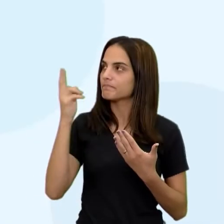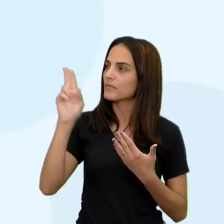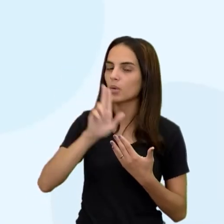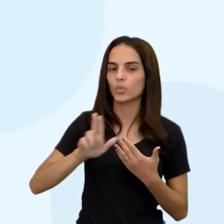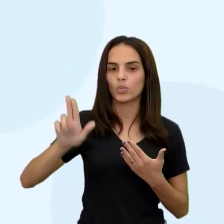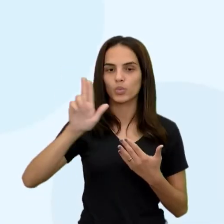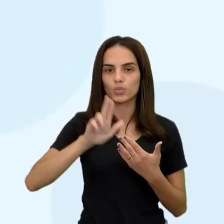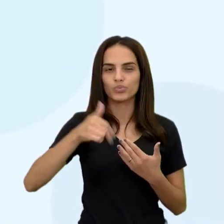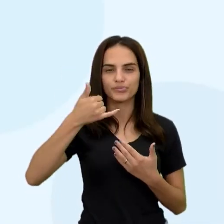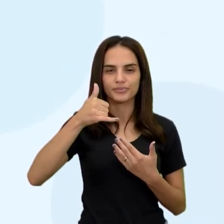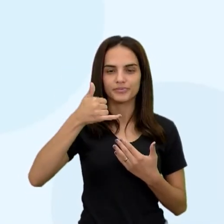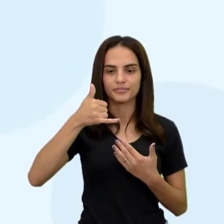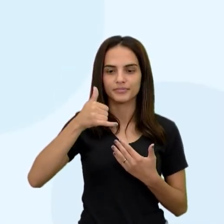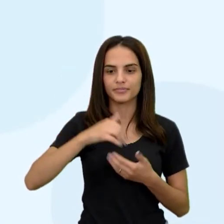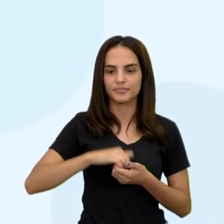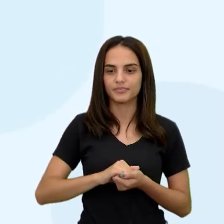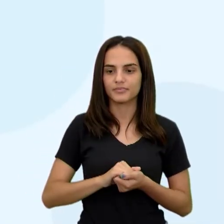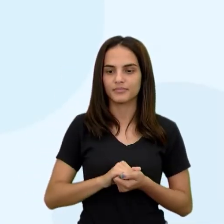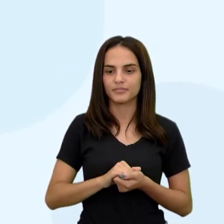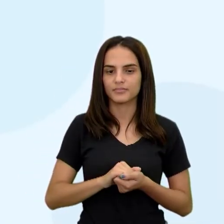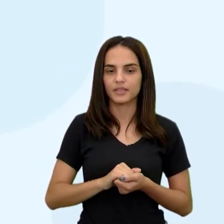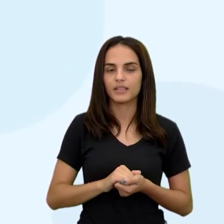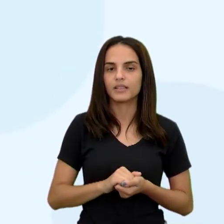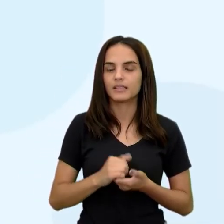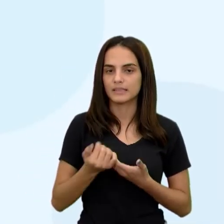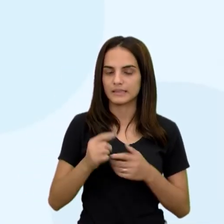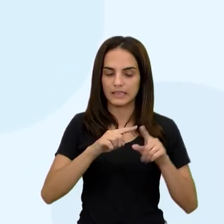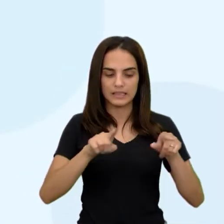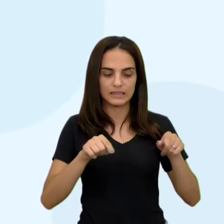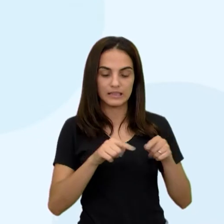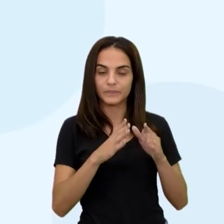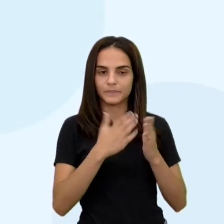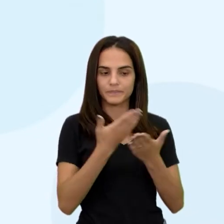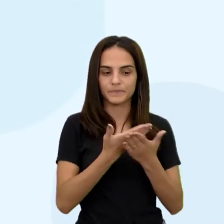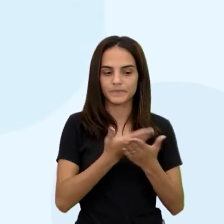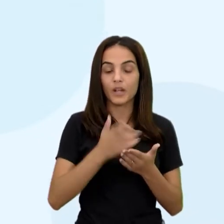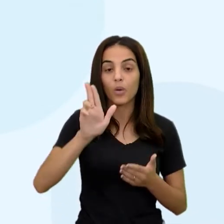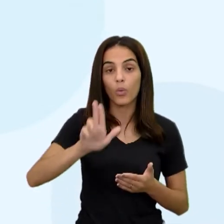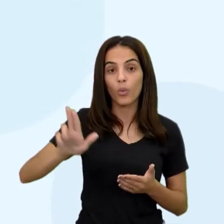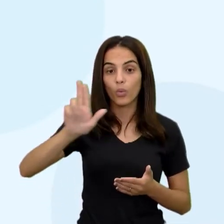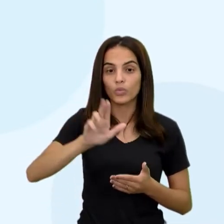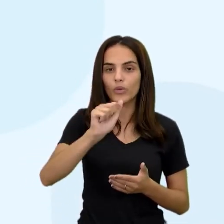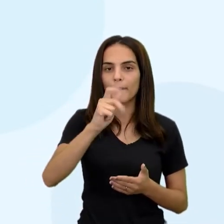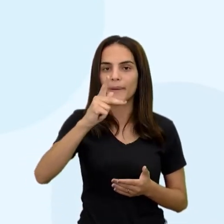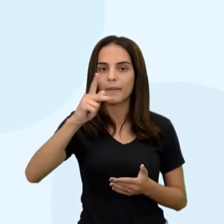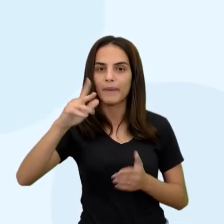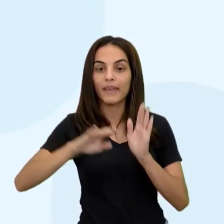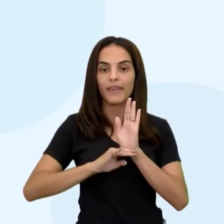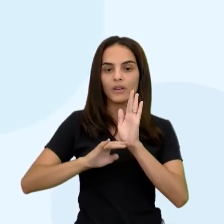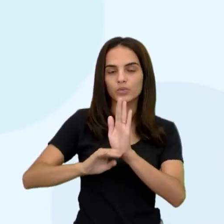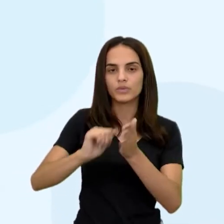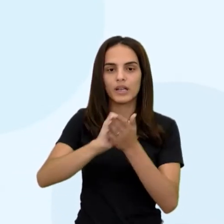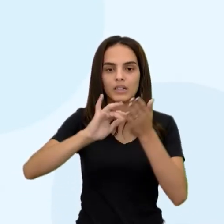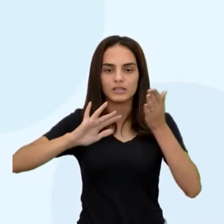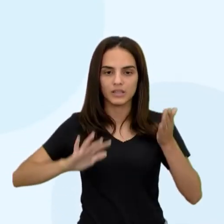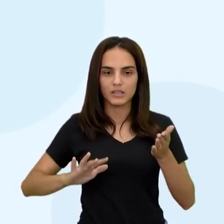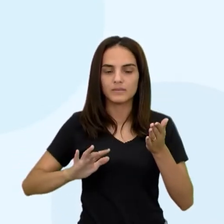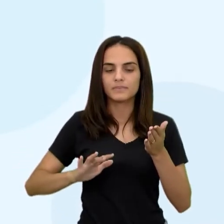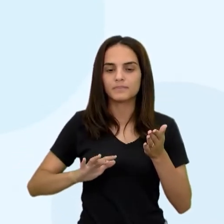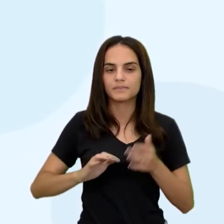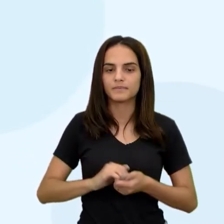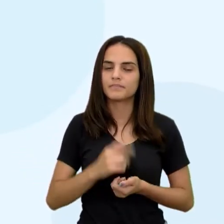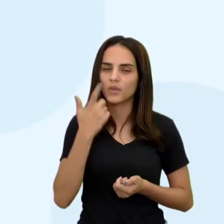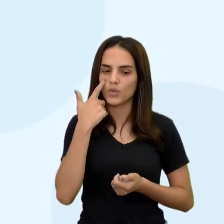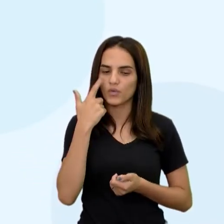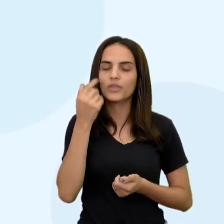do smartphone pelos estudantes em sala de aula. Vamos ver. Uso aplicativo que ajuda na atividade, assunto da aula.